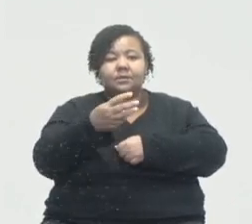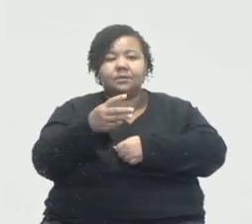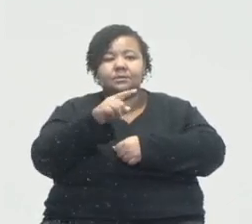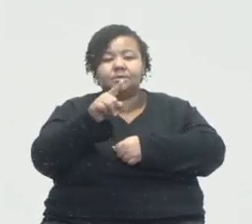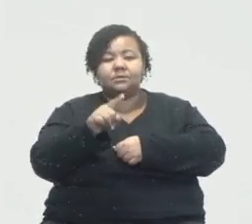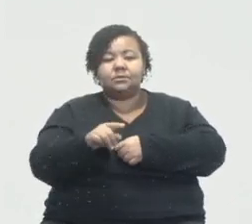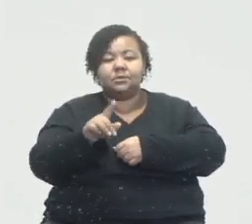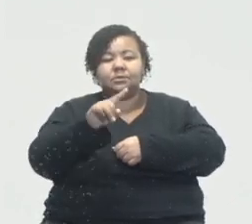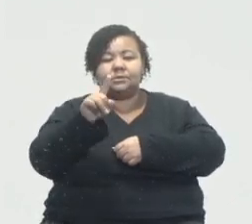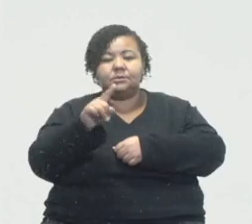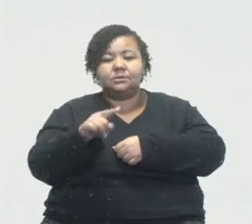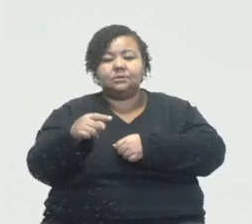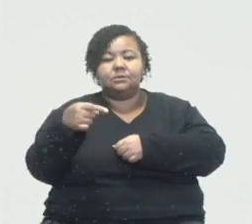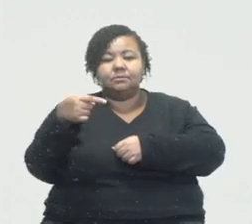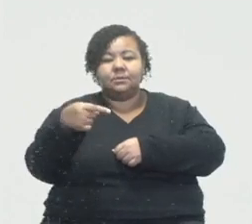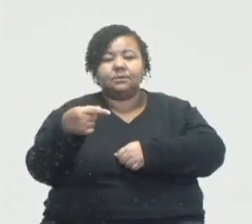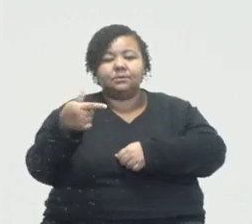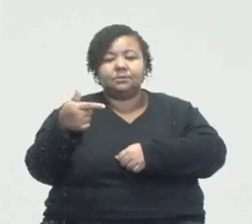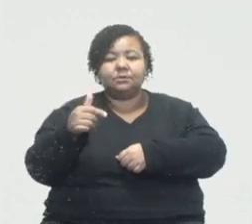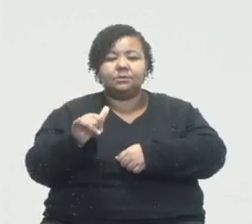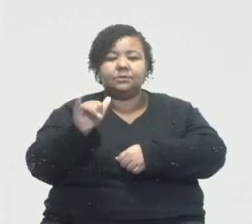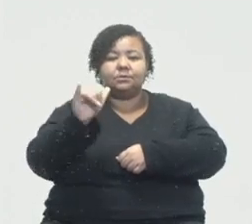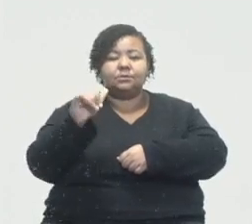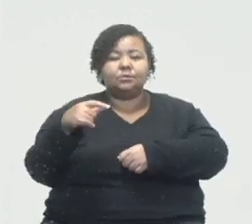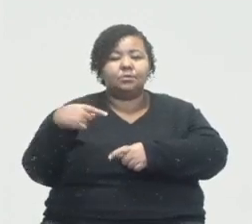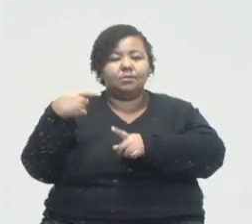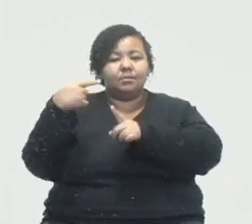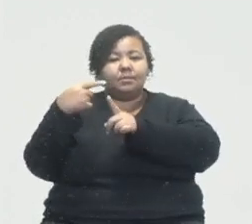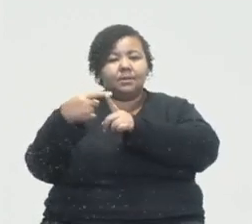Z menos 2y mais